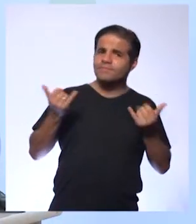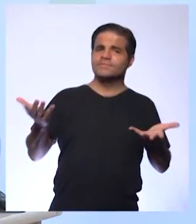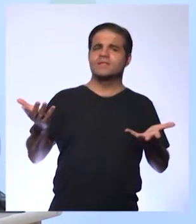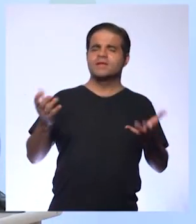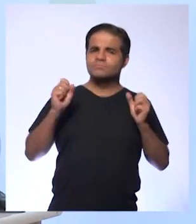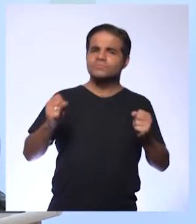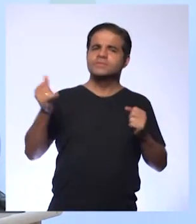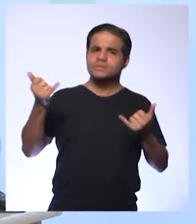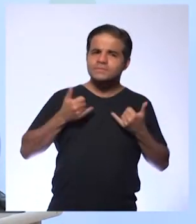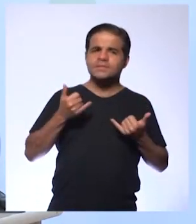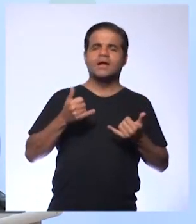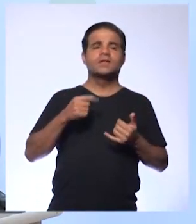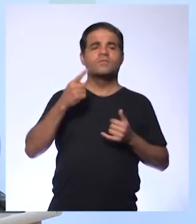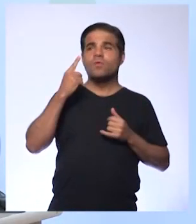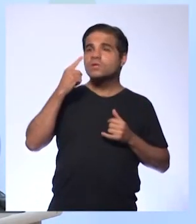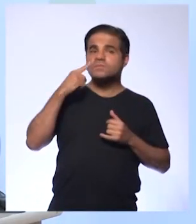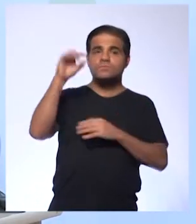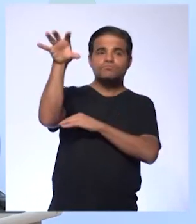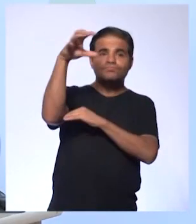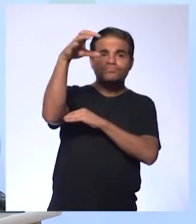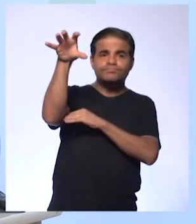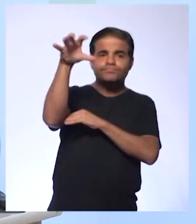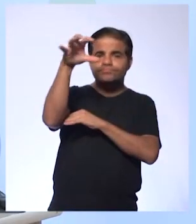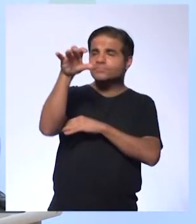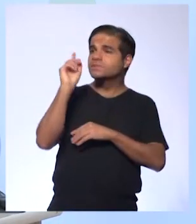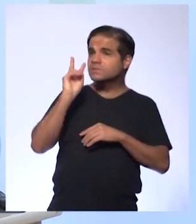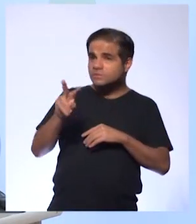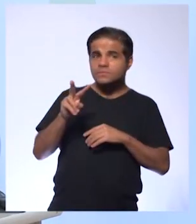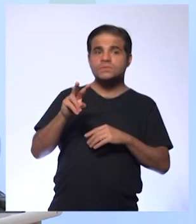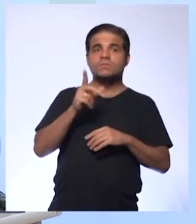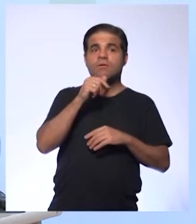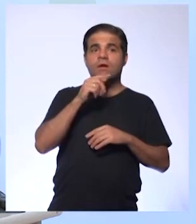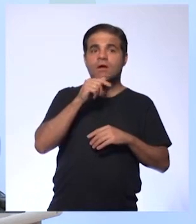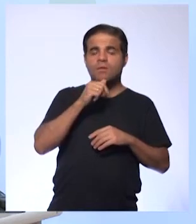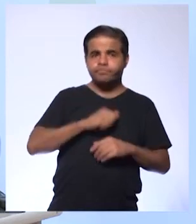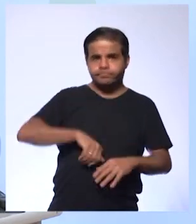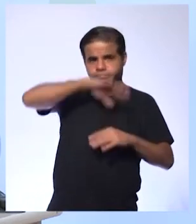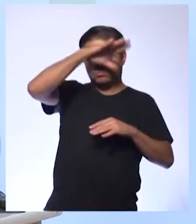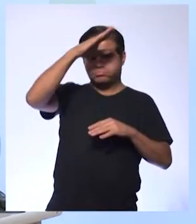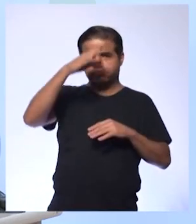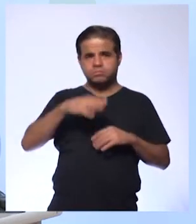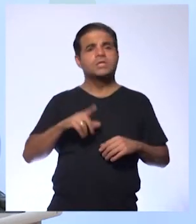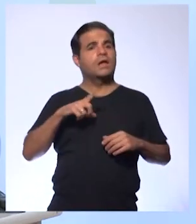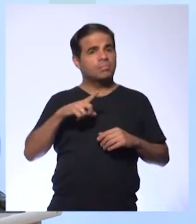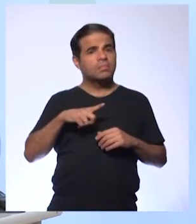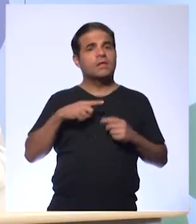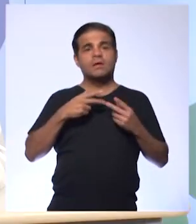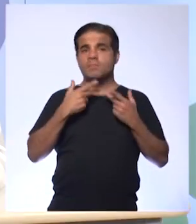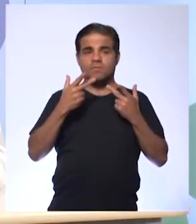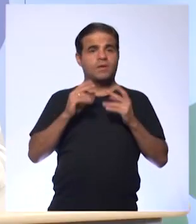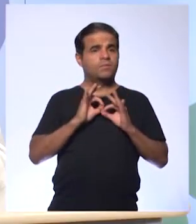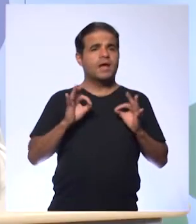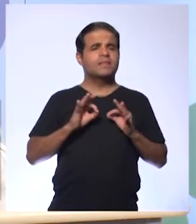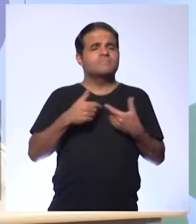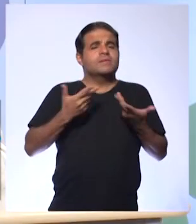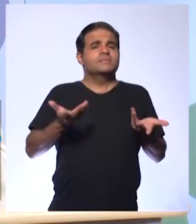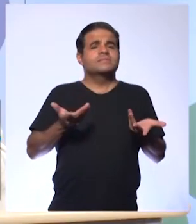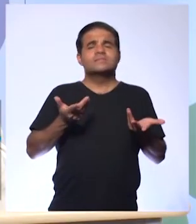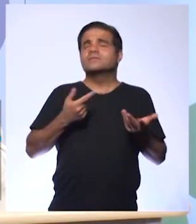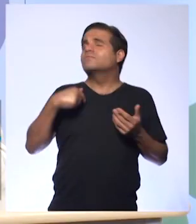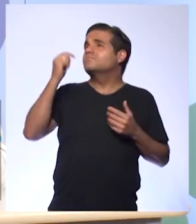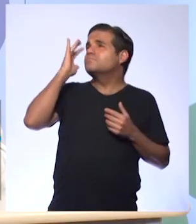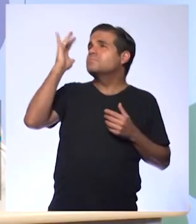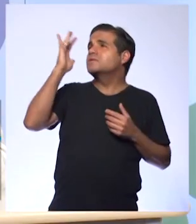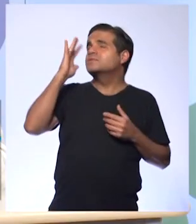alguma maneira, eles viram por satélite que teria esse tsunami. Mas eu também fico pensando que, como